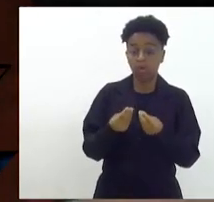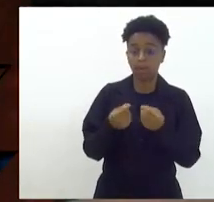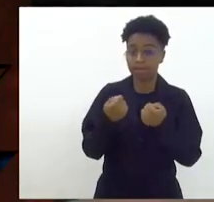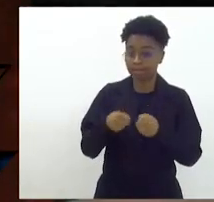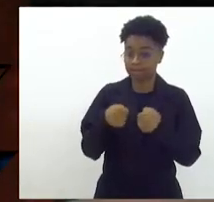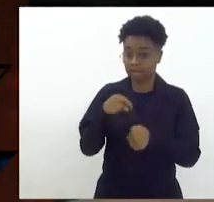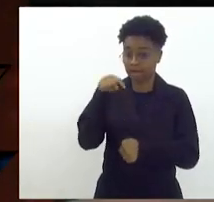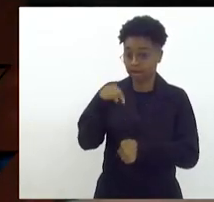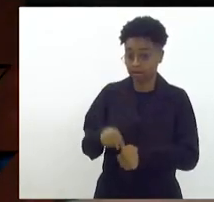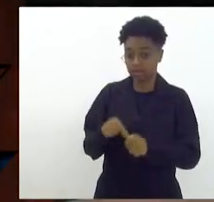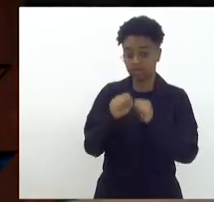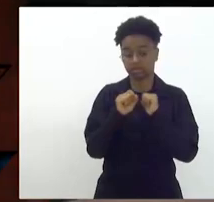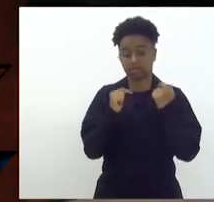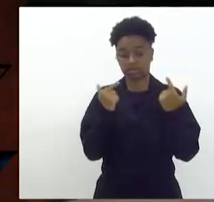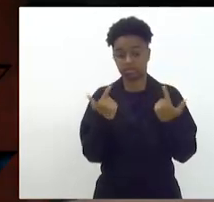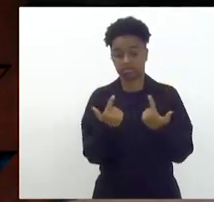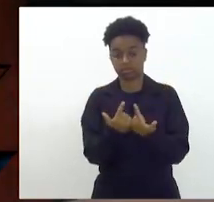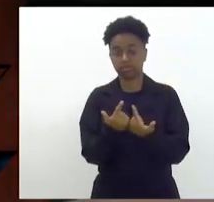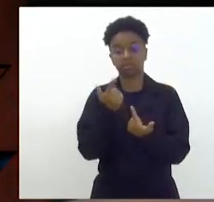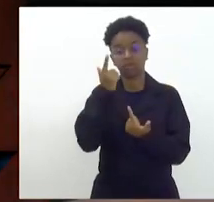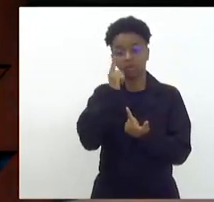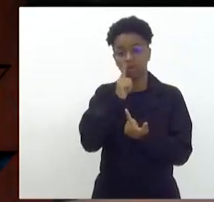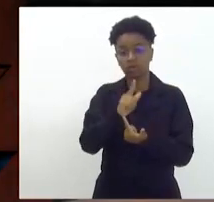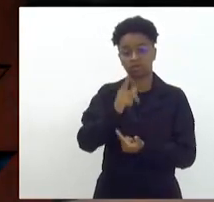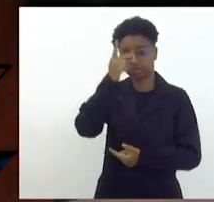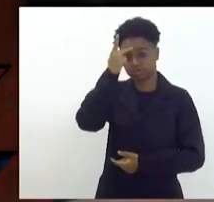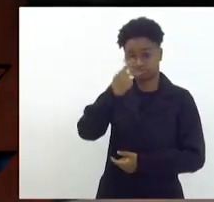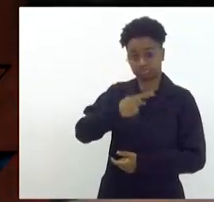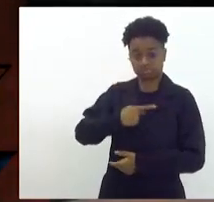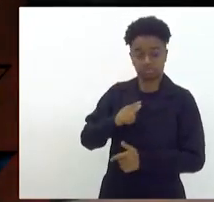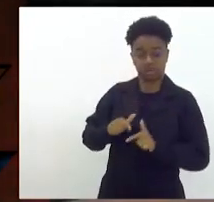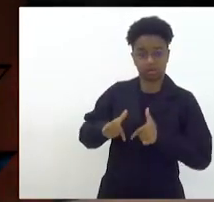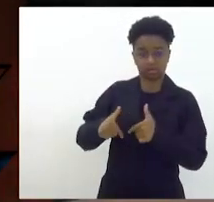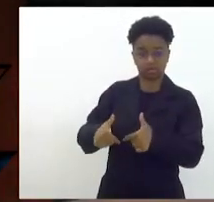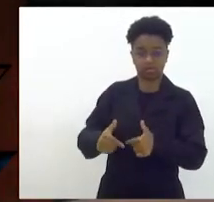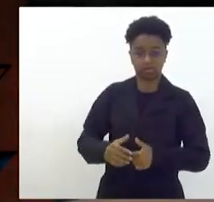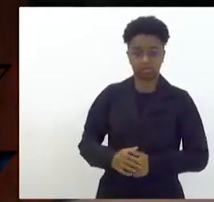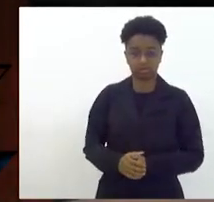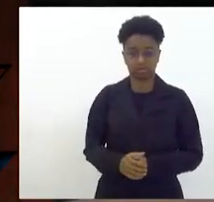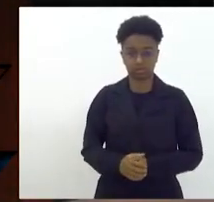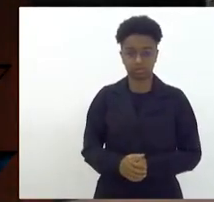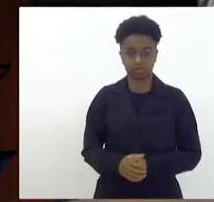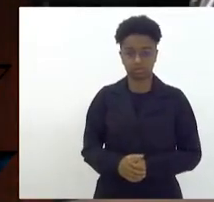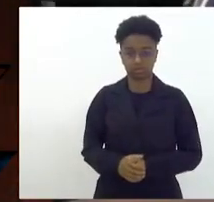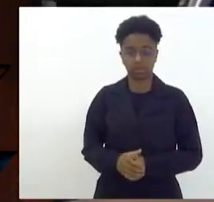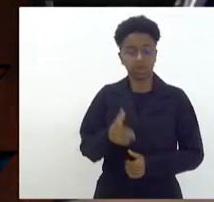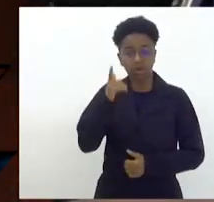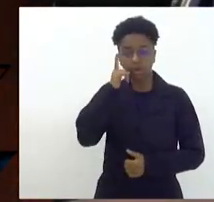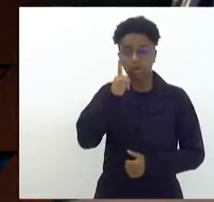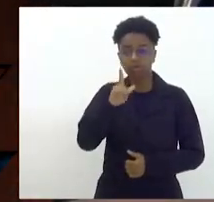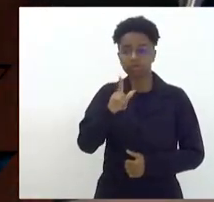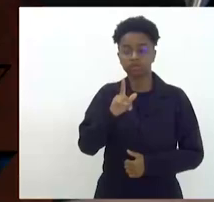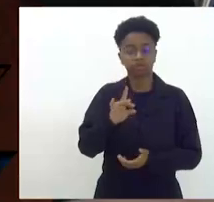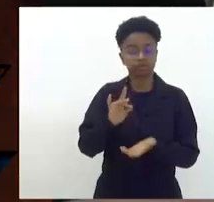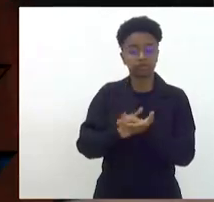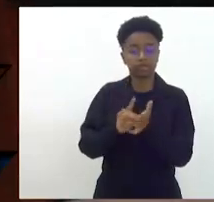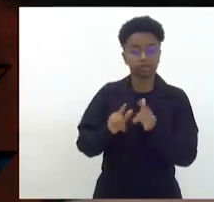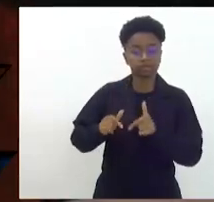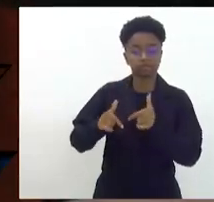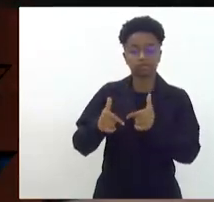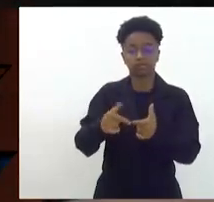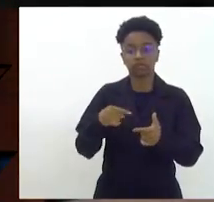para essa casa Legislativa mais altivez mas aplicabilidade da nossa